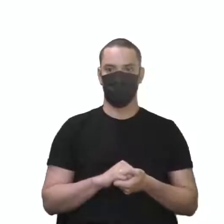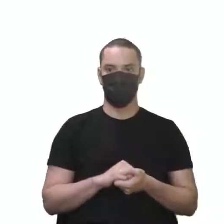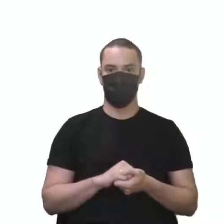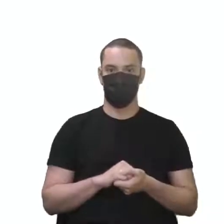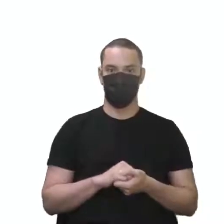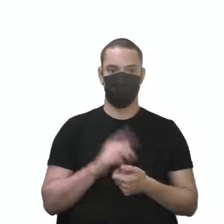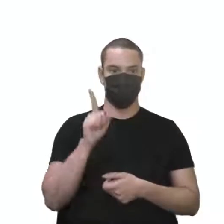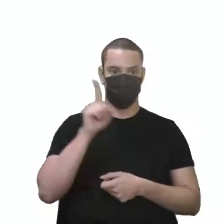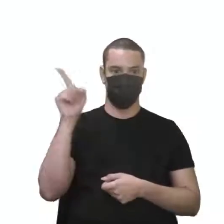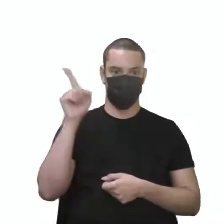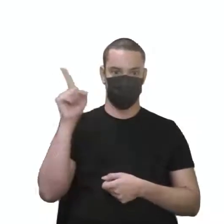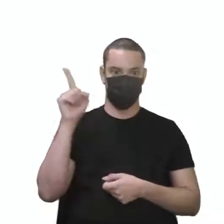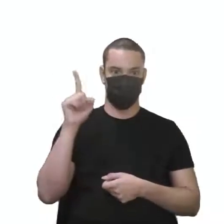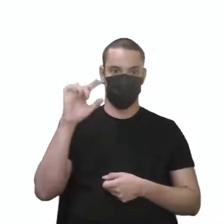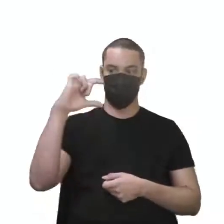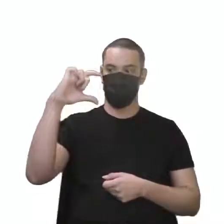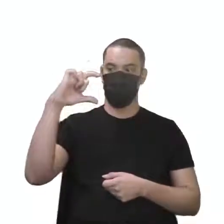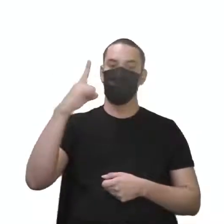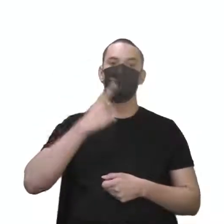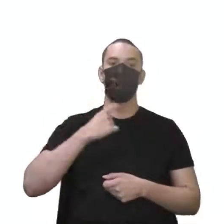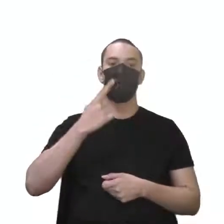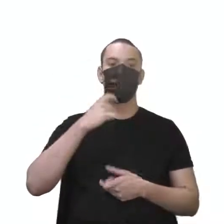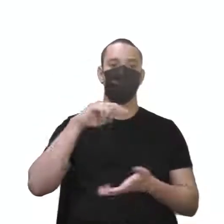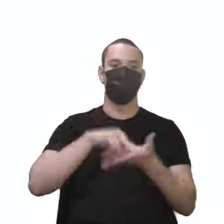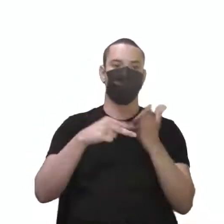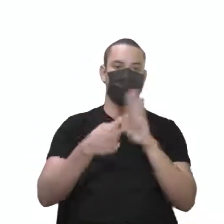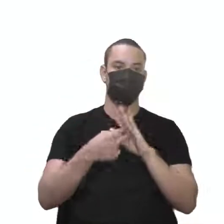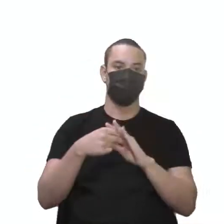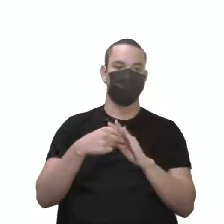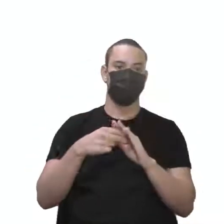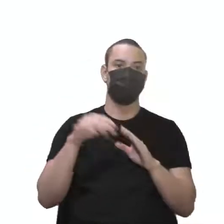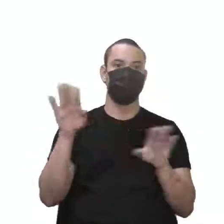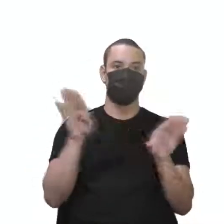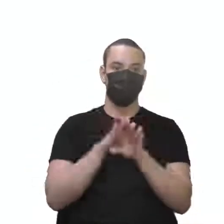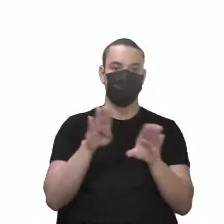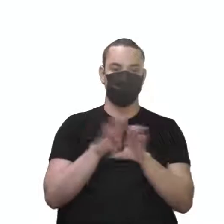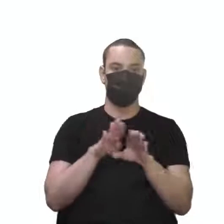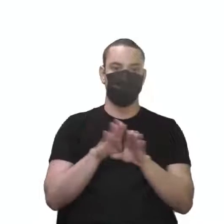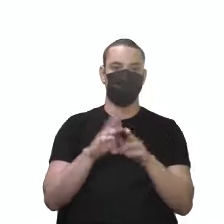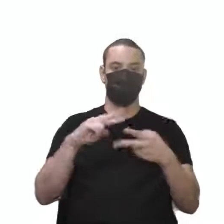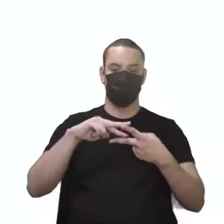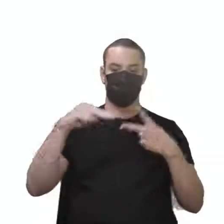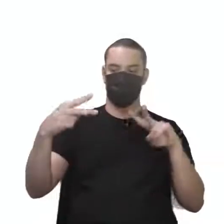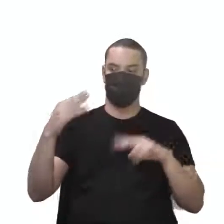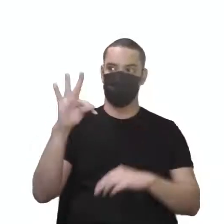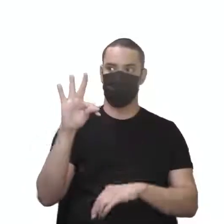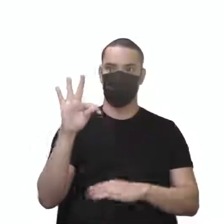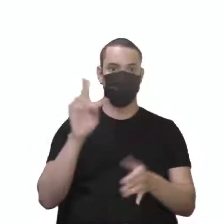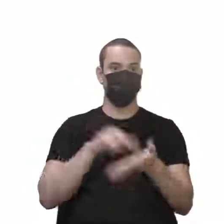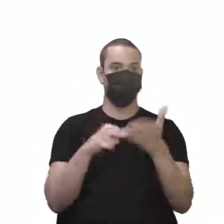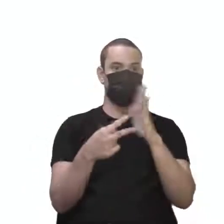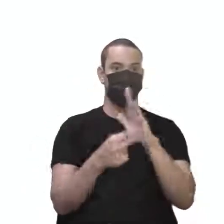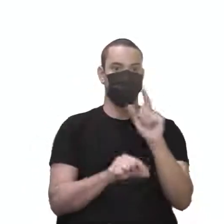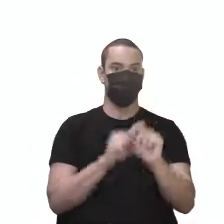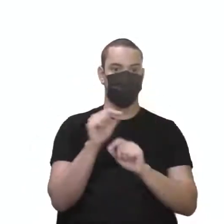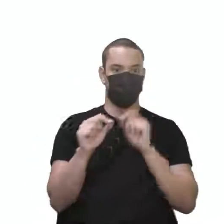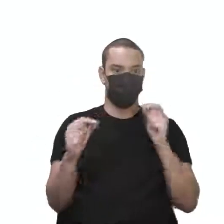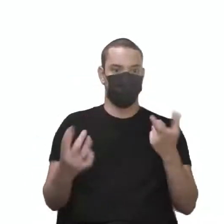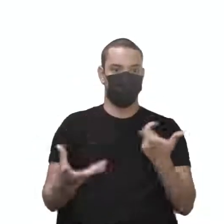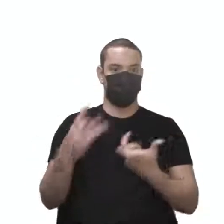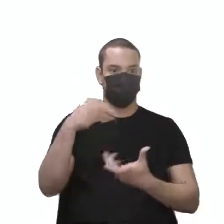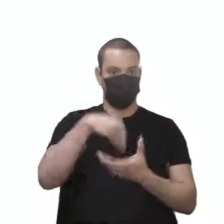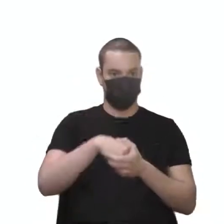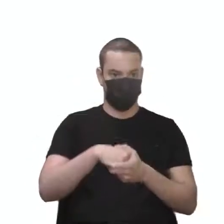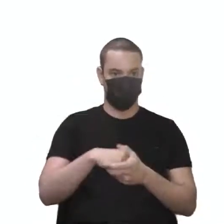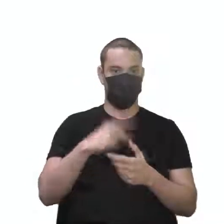esse trechinho aqui, ó, chamado de DNA-T ou tDNA, né? Que faz parte